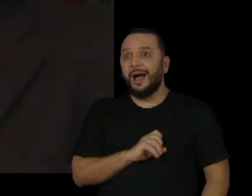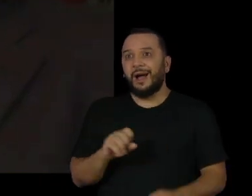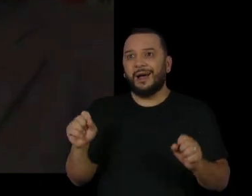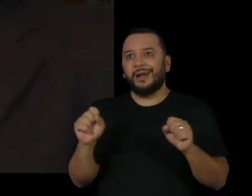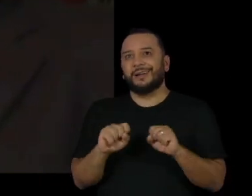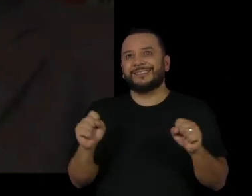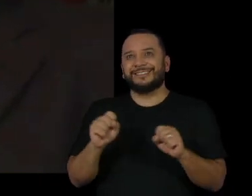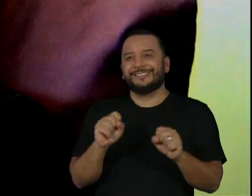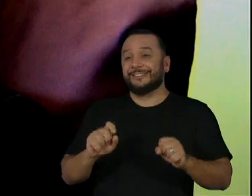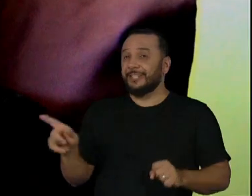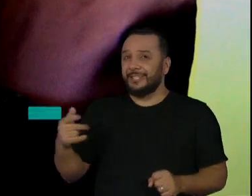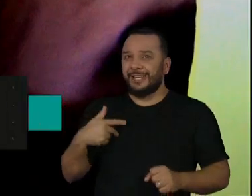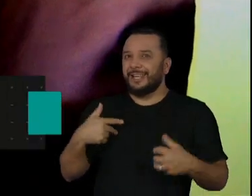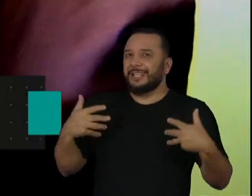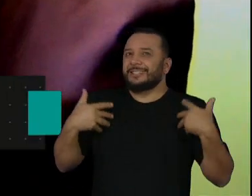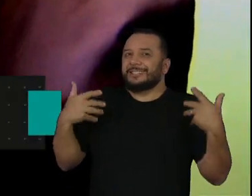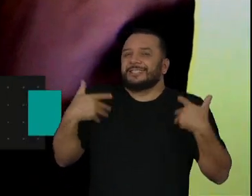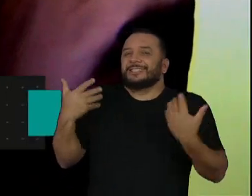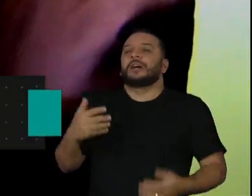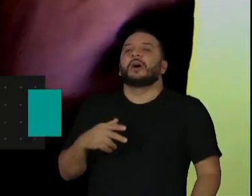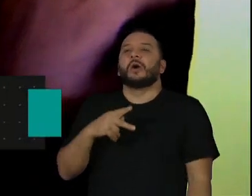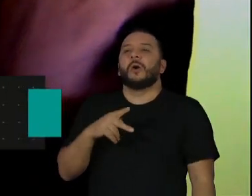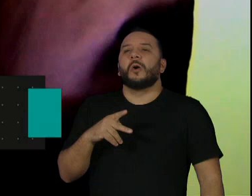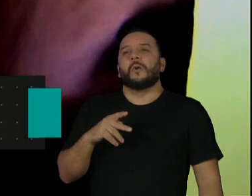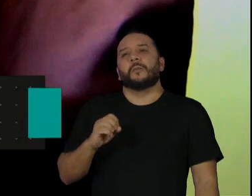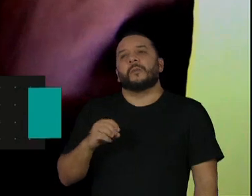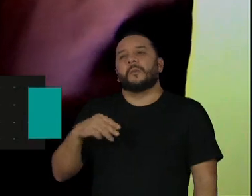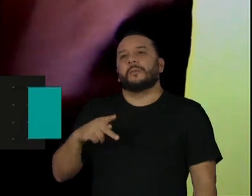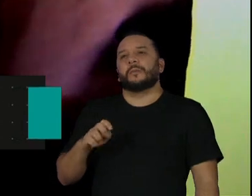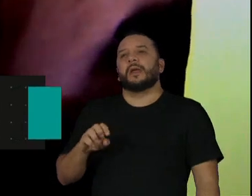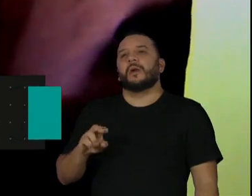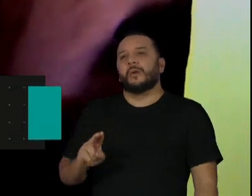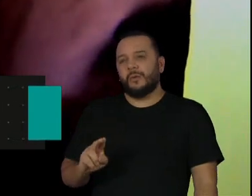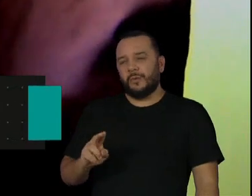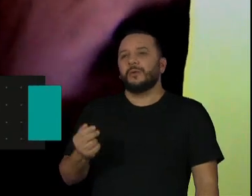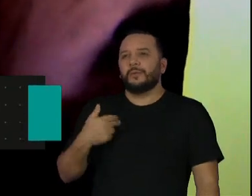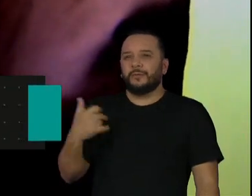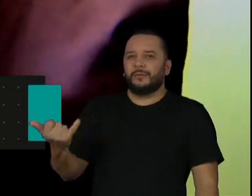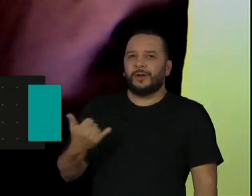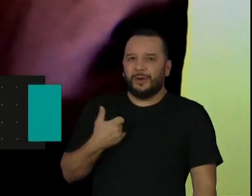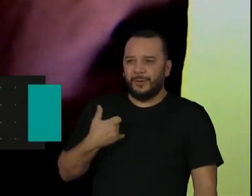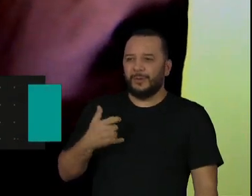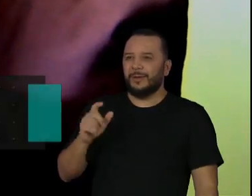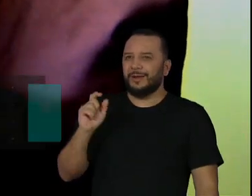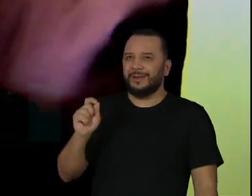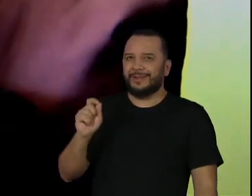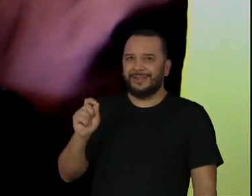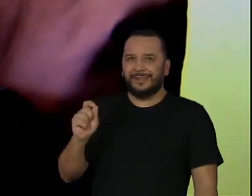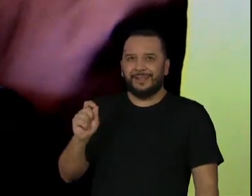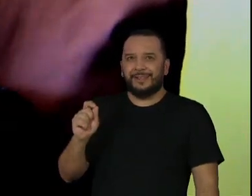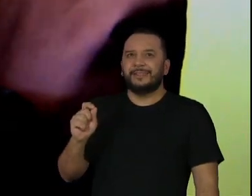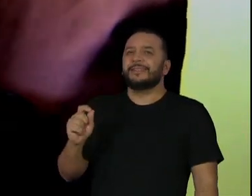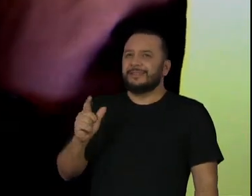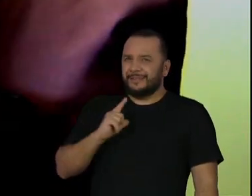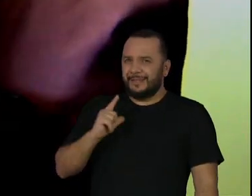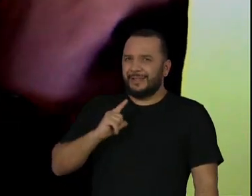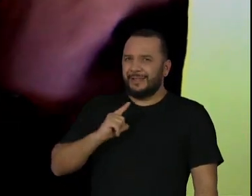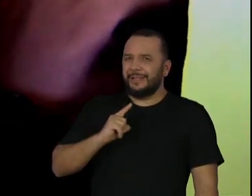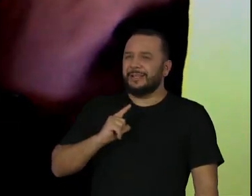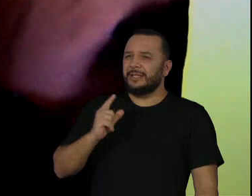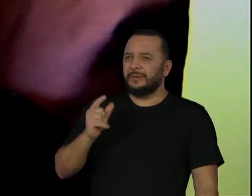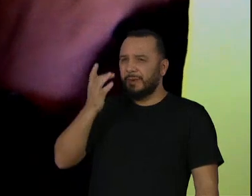muito entusiasmado. O Pompeu me contou que um belo dia chega uma pessoa que diz: olha, tem